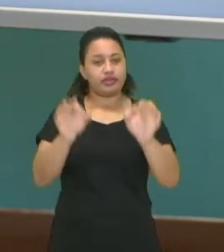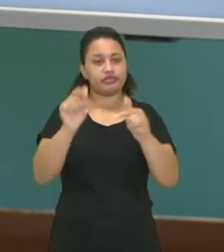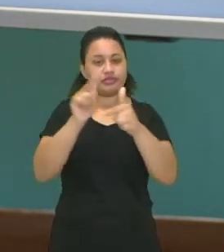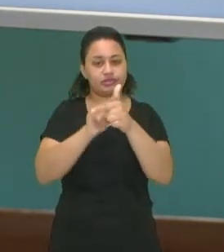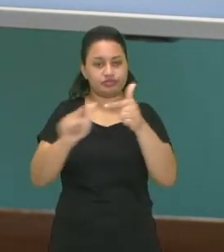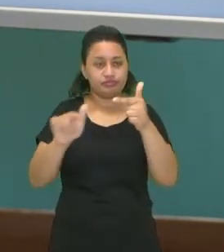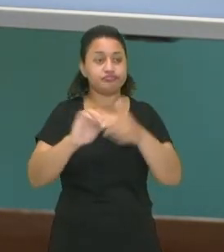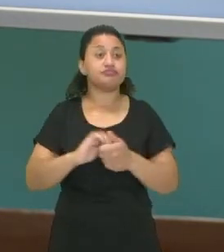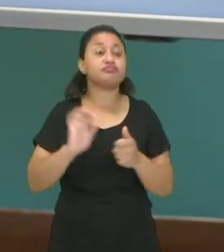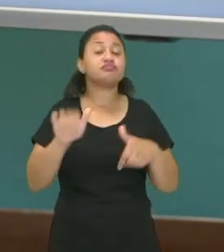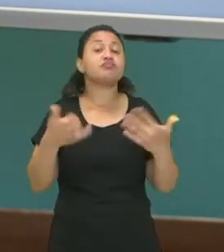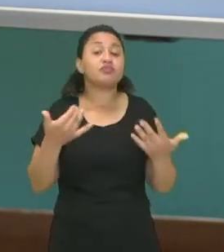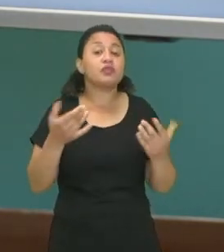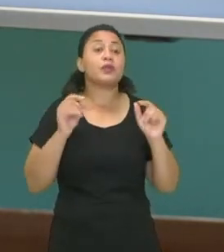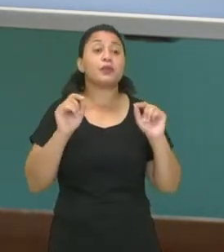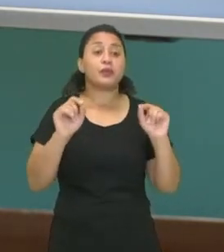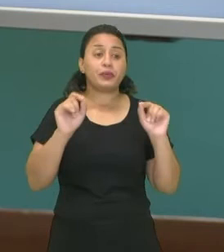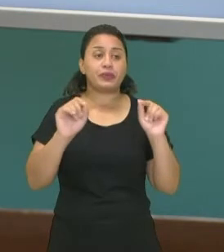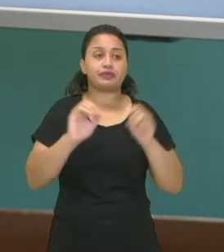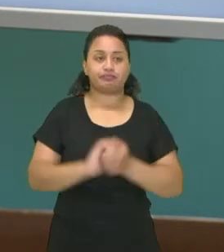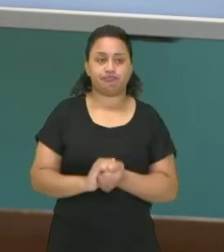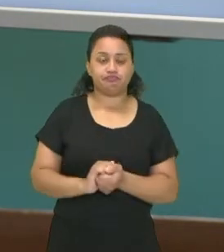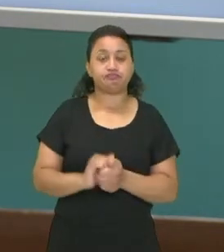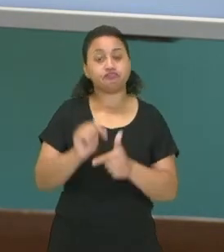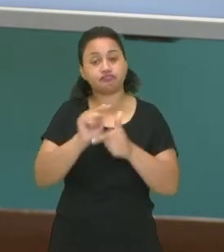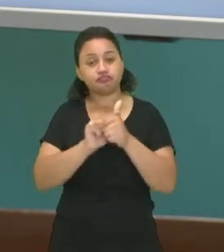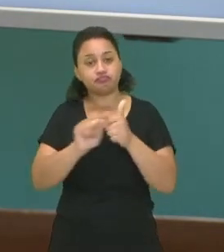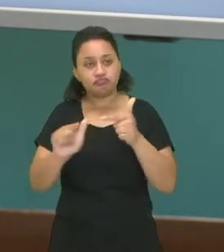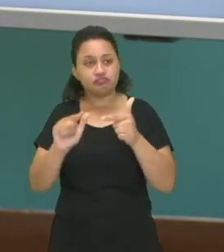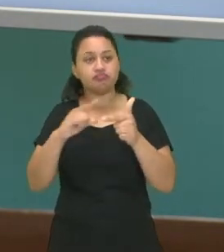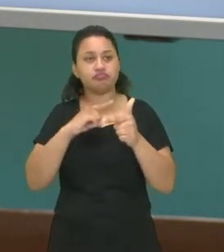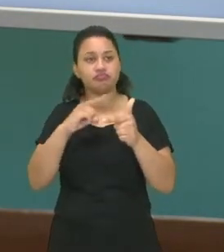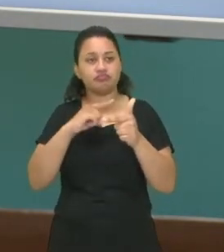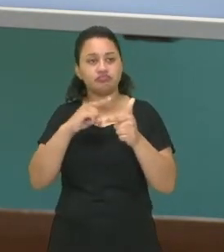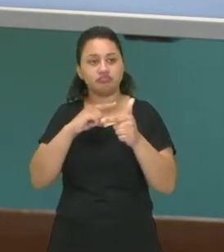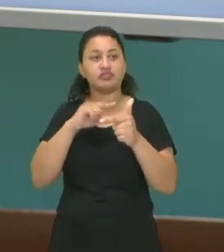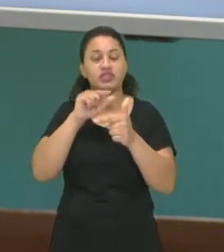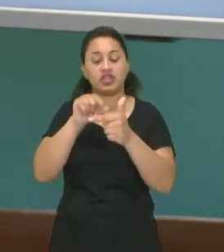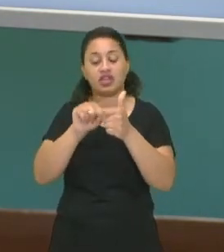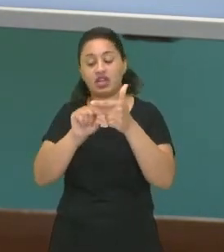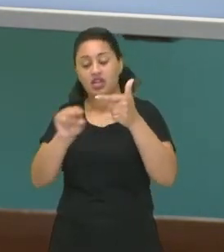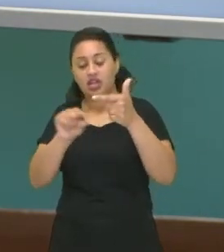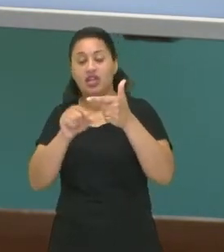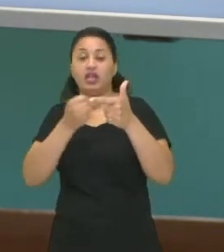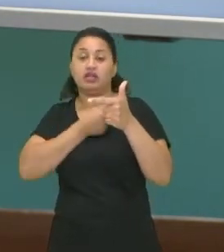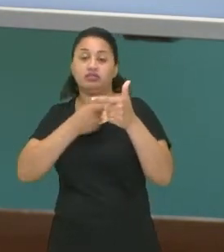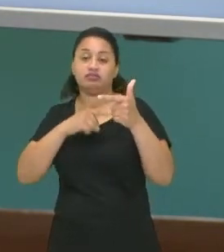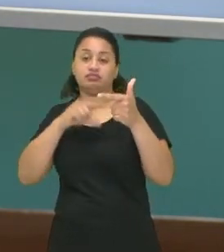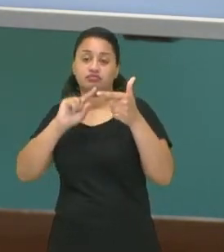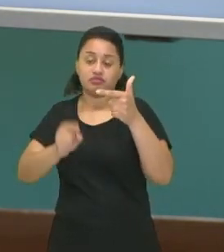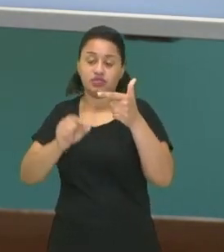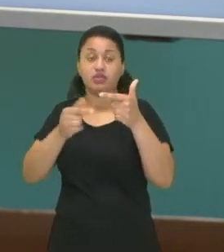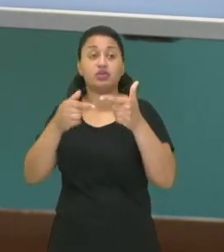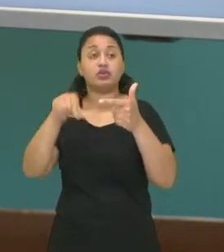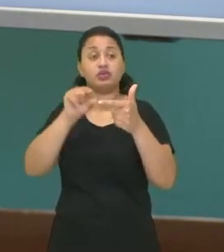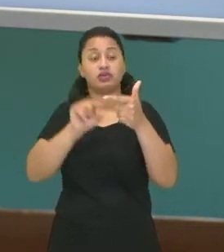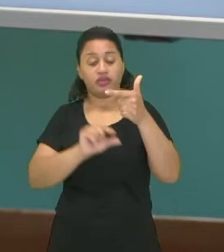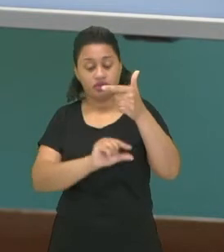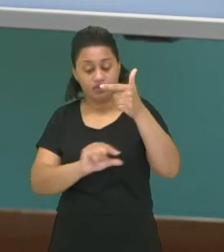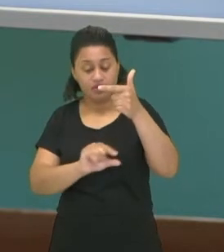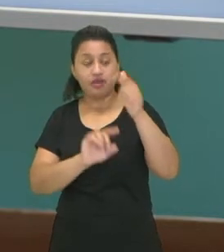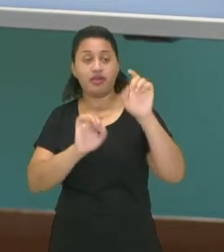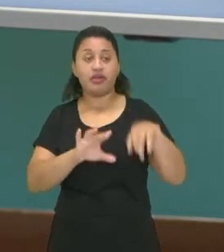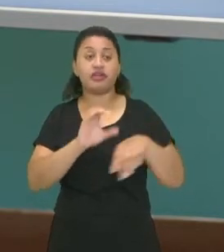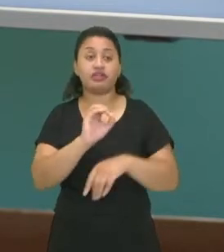E aí, olha só. Em uma divisão, né, na qual o quociente é um número decimal, e o resto é zero, dizemos que esse